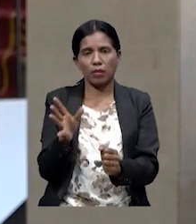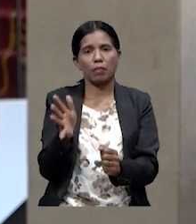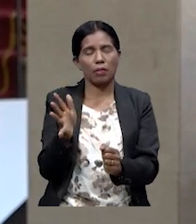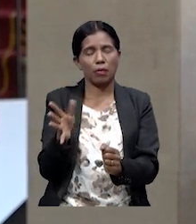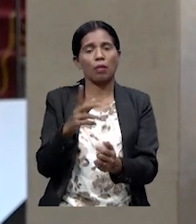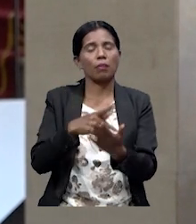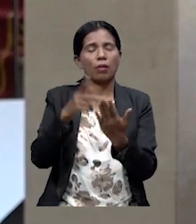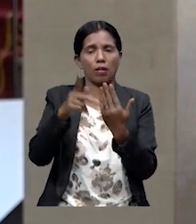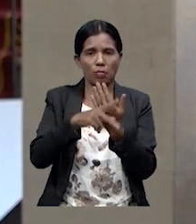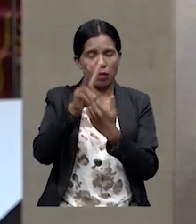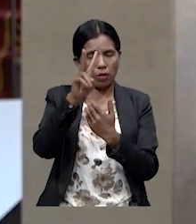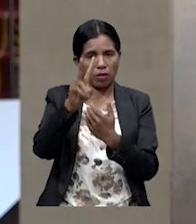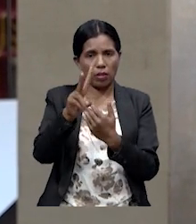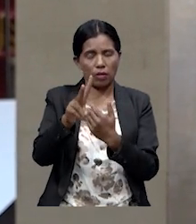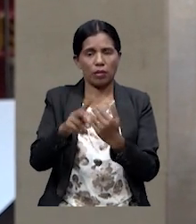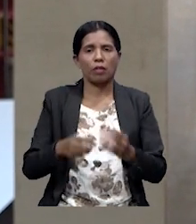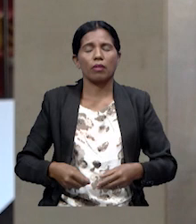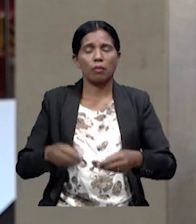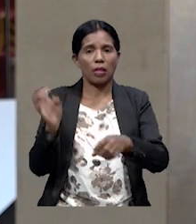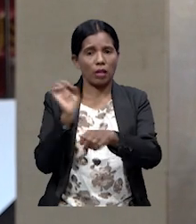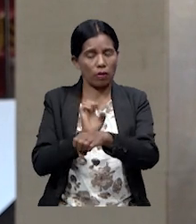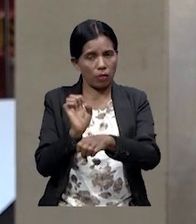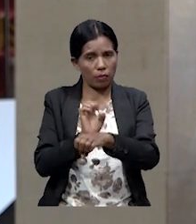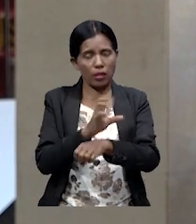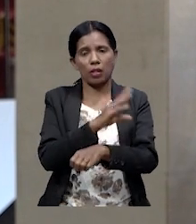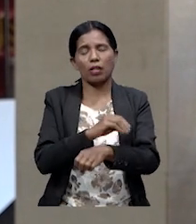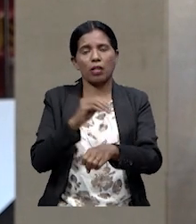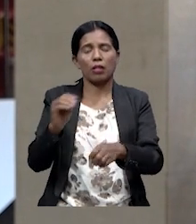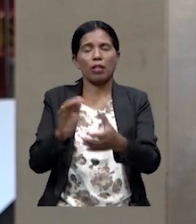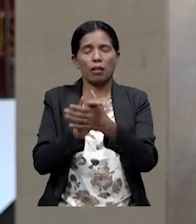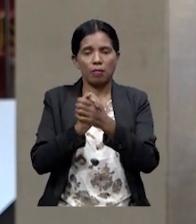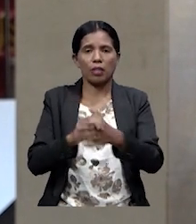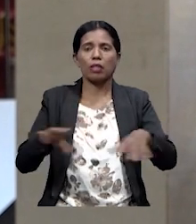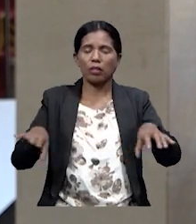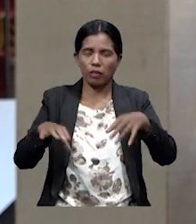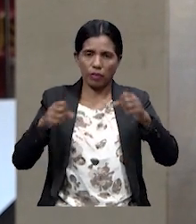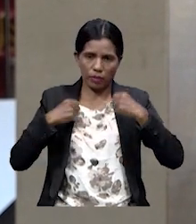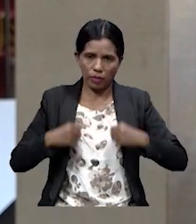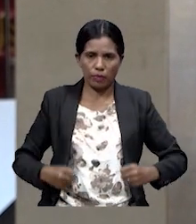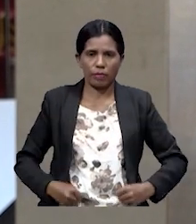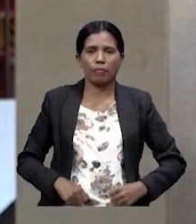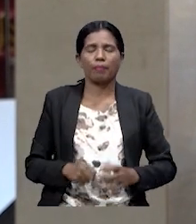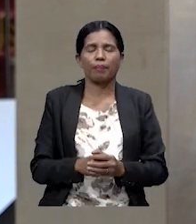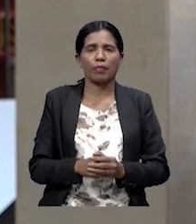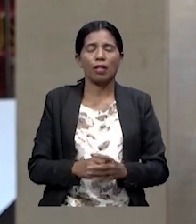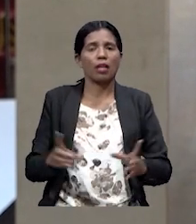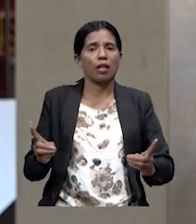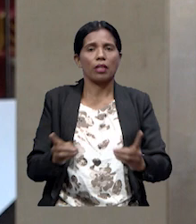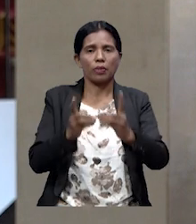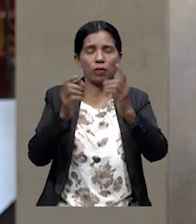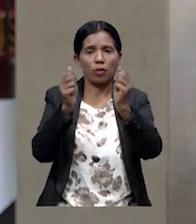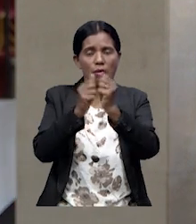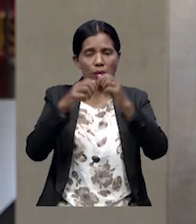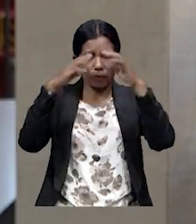rua makanesang crescimento ekonomika no mos hametin sistema Saudi. Durante a audiência ho chefe